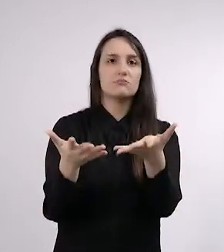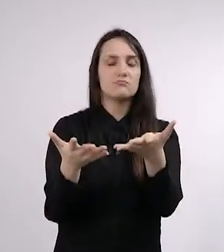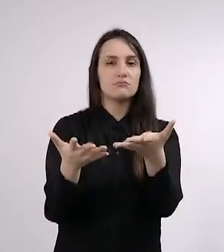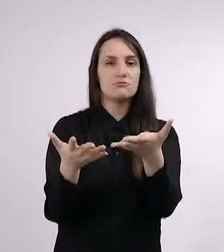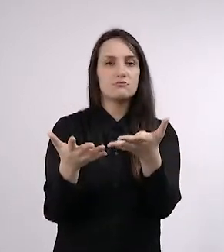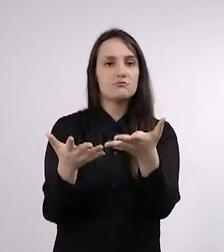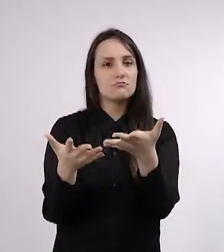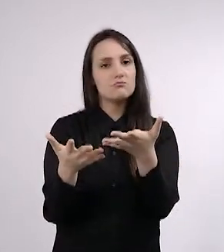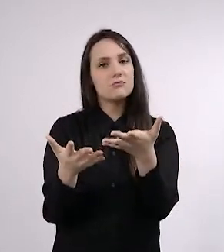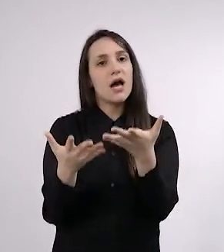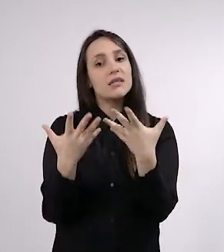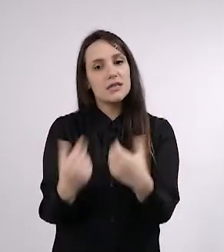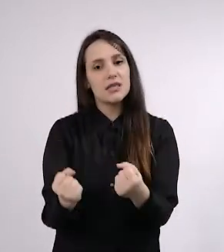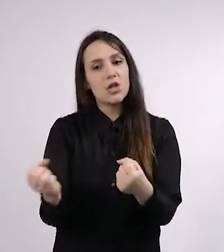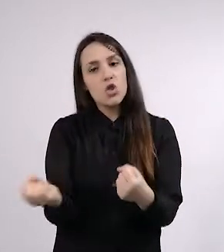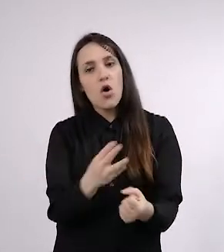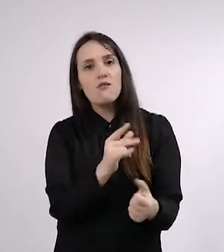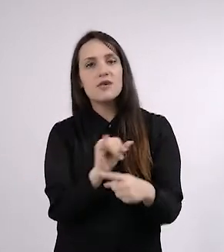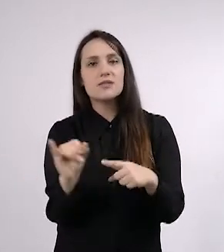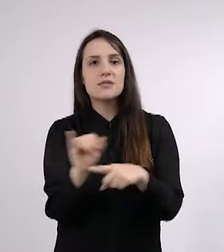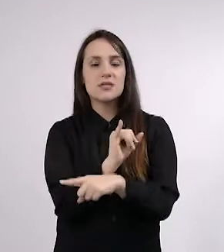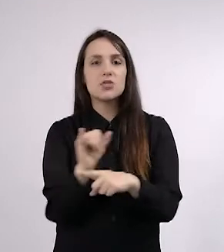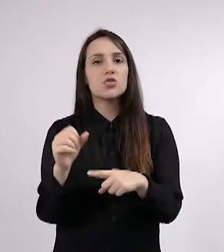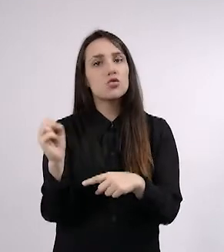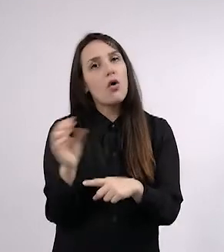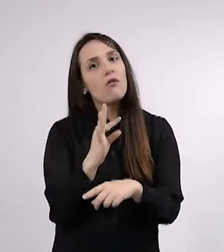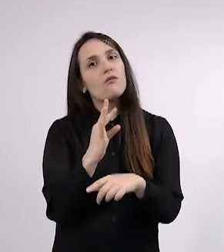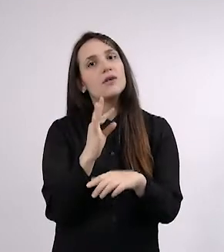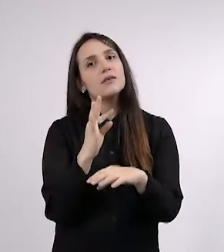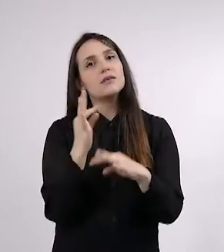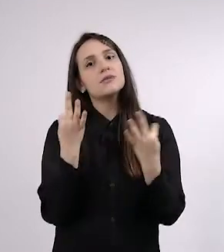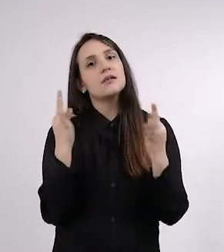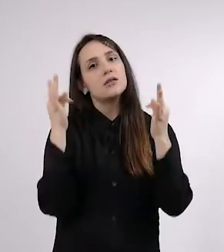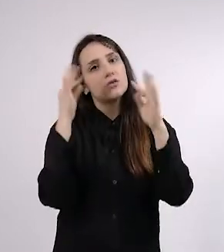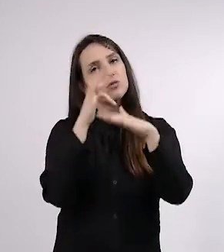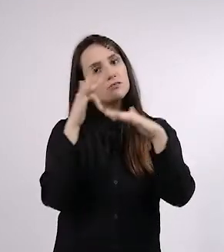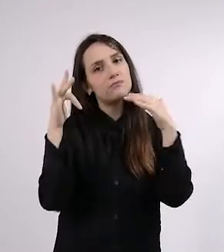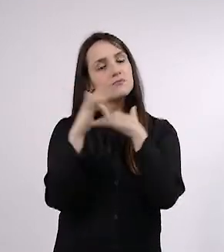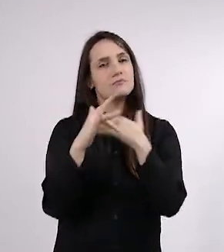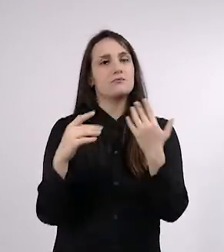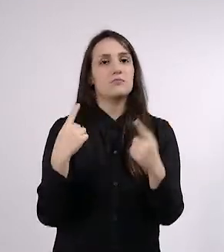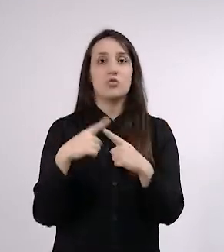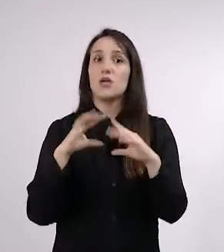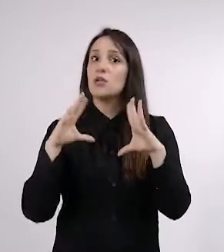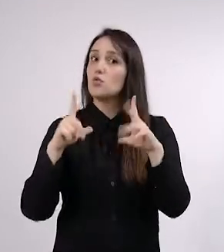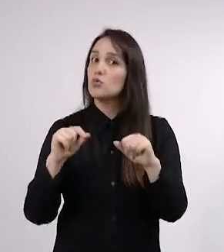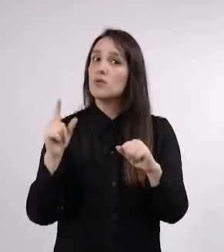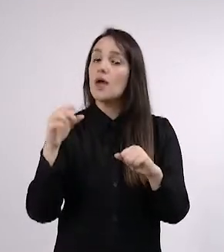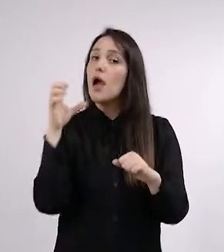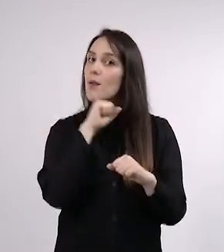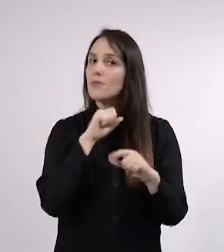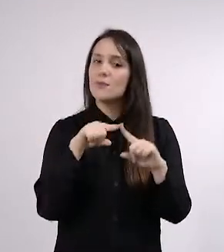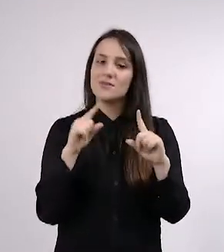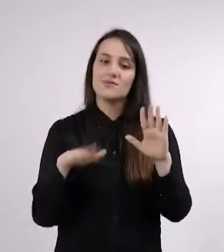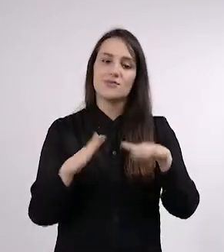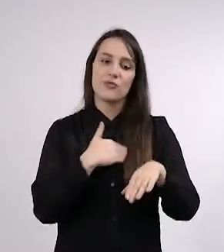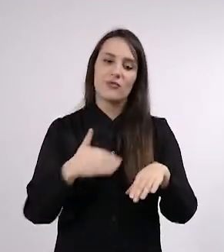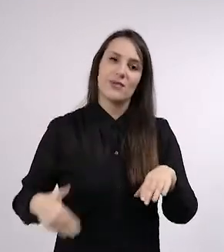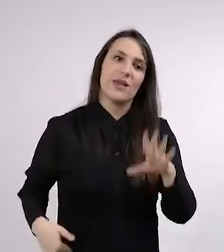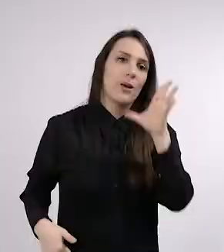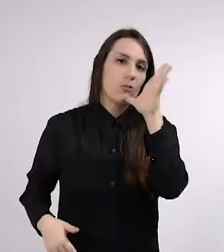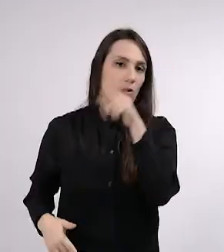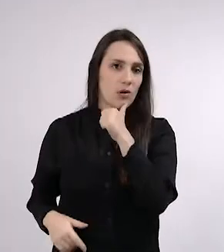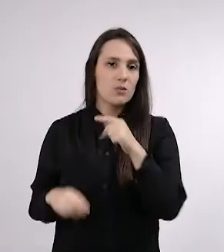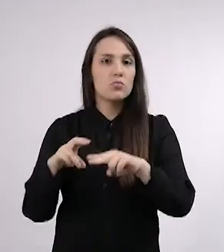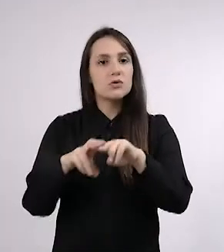se inserir nos novos canais. E é um desafio permanente, porque é tudo muito rápido e o Estado é mais lento. E é